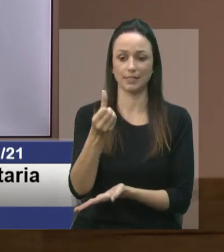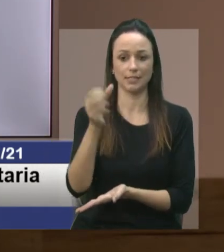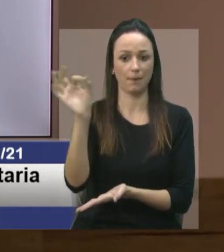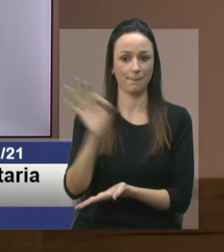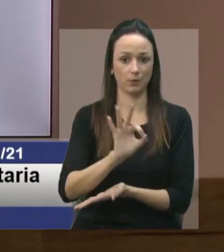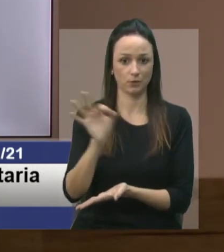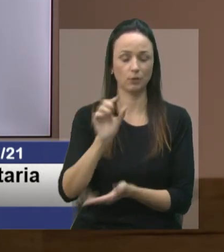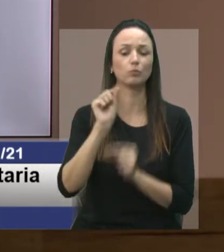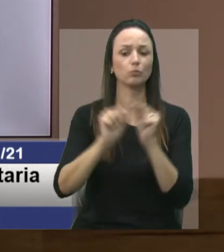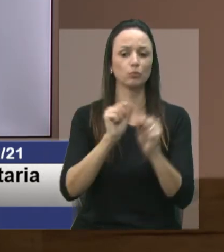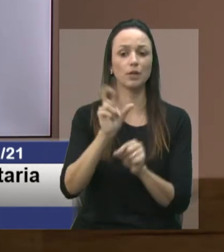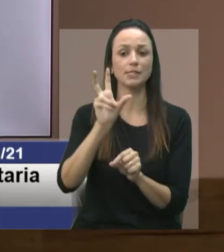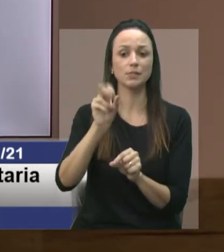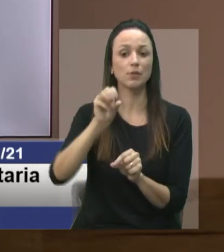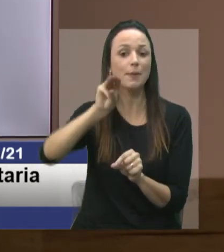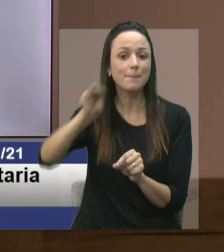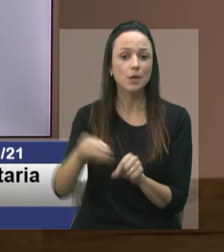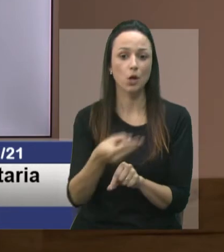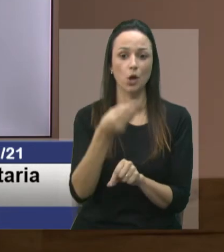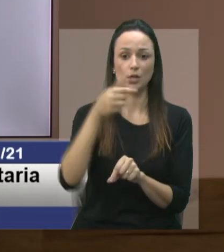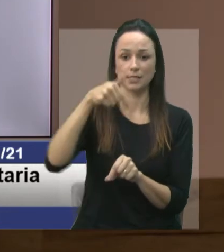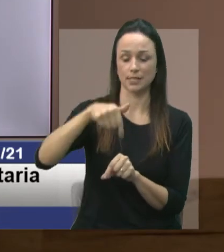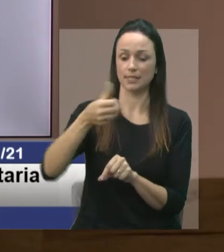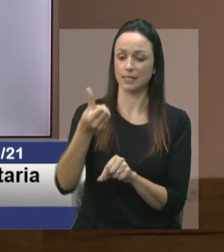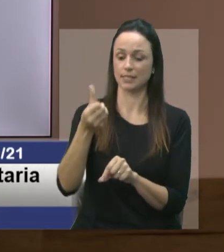23,86%, que corresponde a